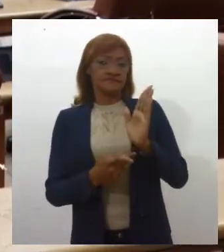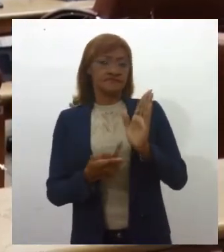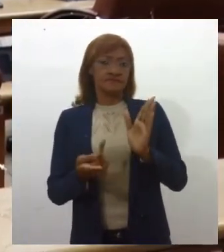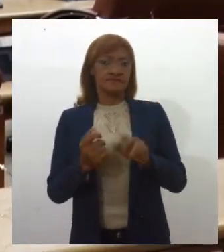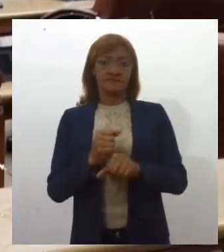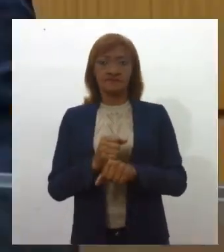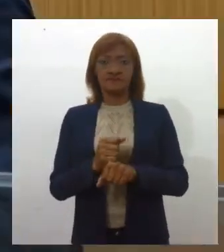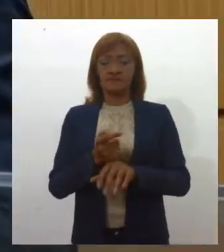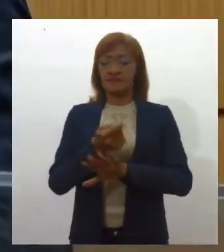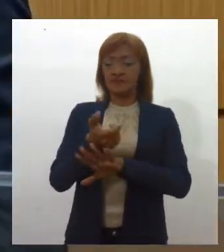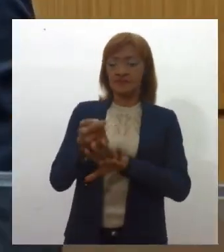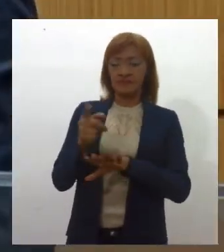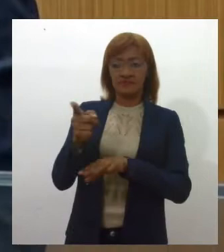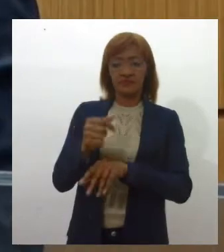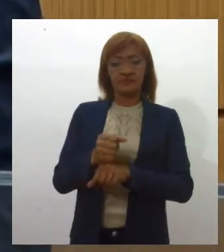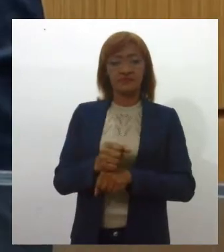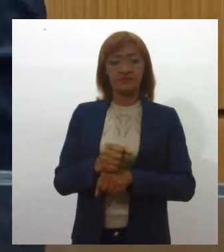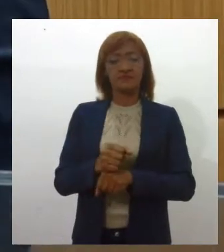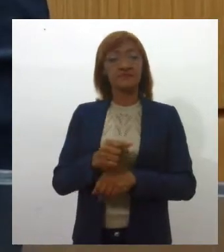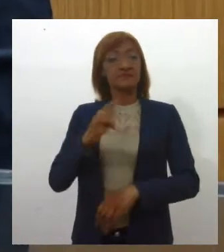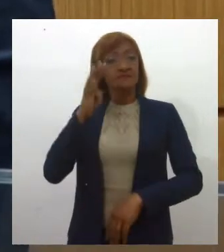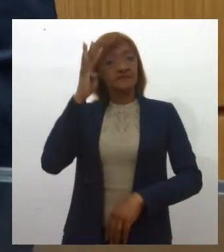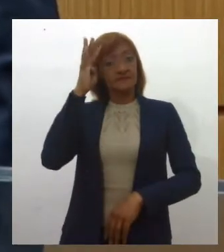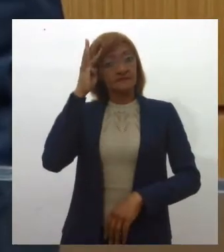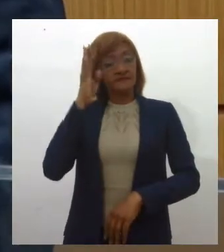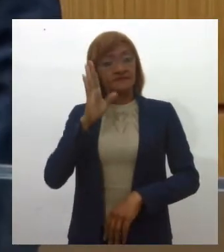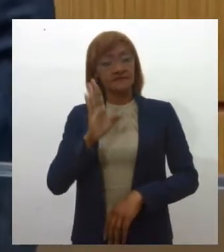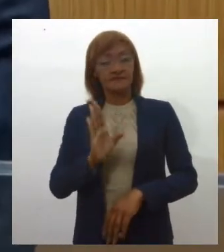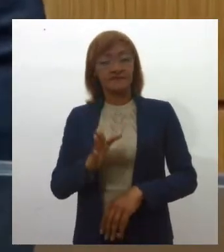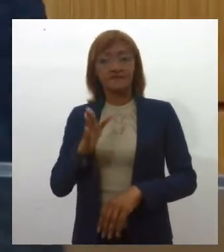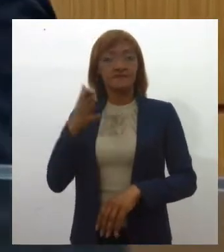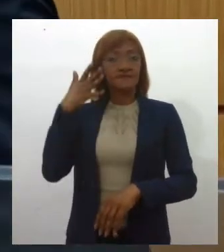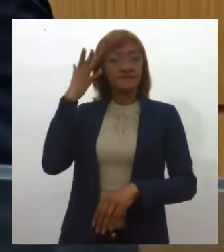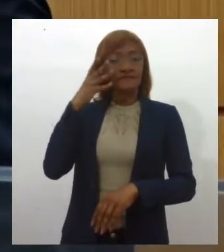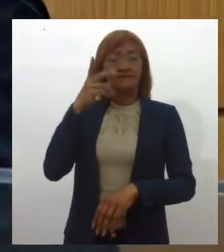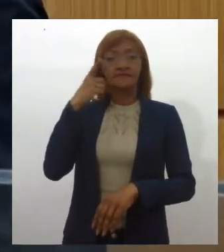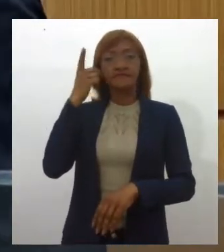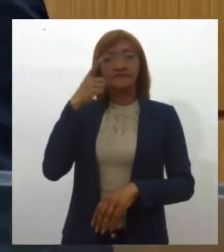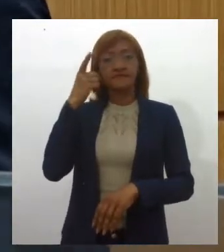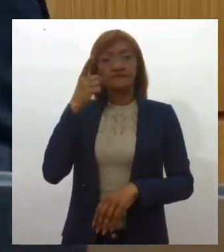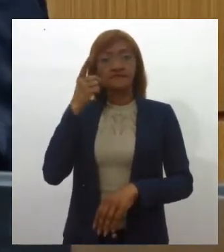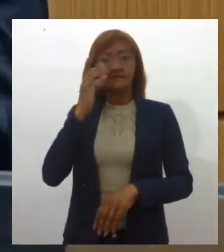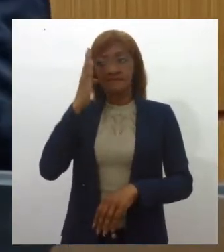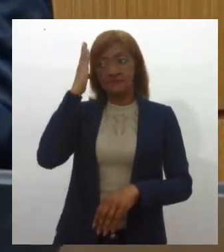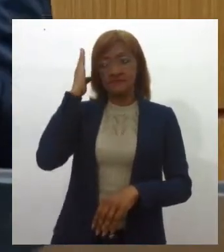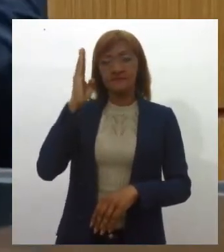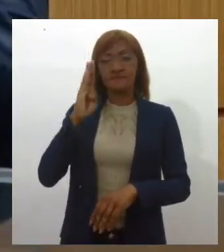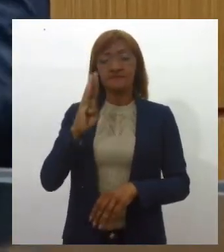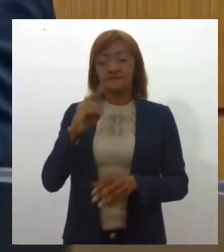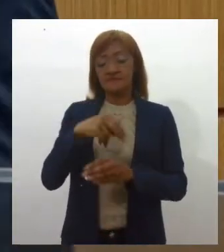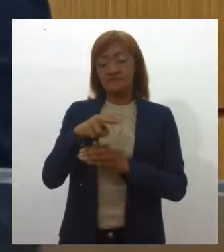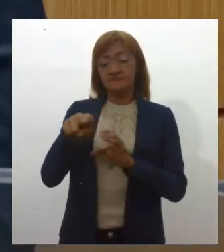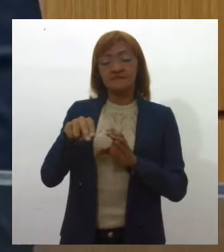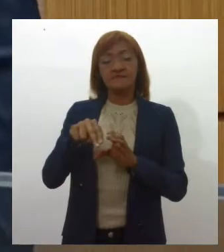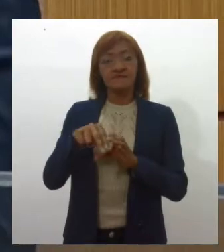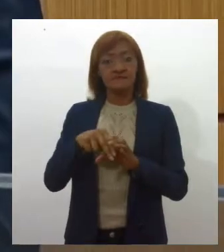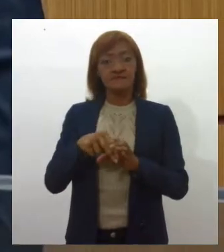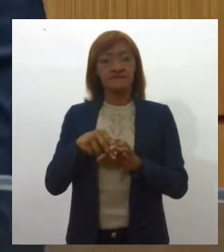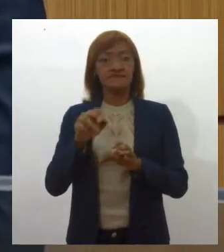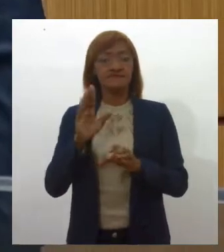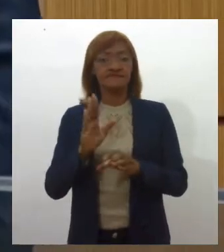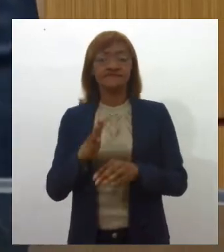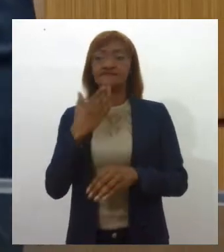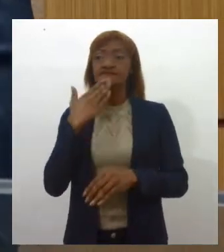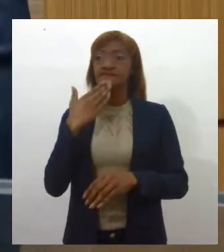não é uma realidade. Já na quarta-feira, iniciando os pronunciamentos, o deputado estadual Irã Barbosa utilizou a tribuna para fazer um